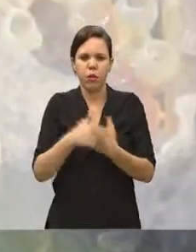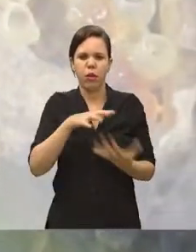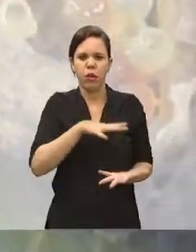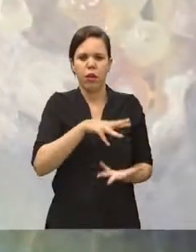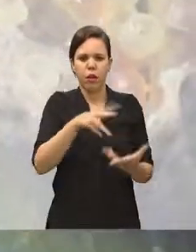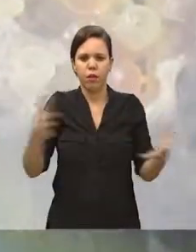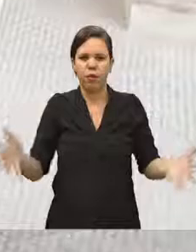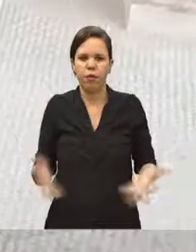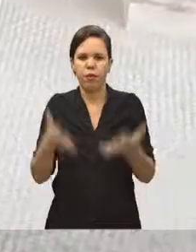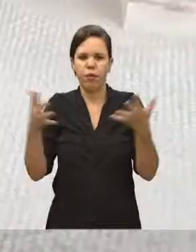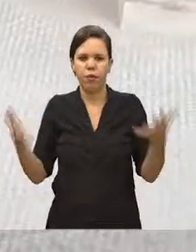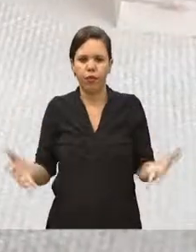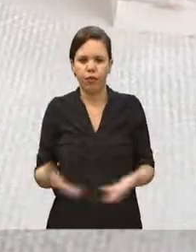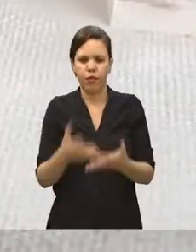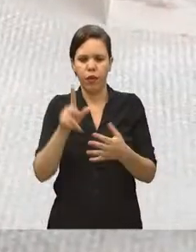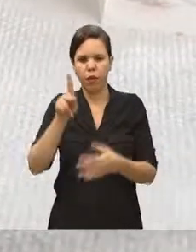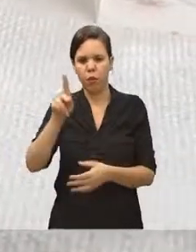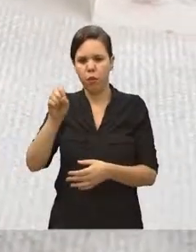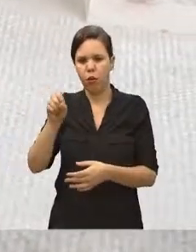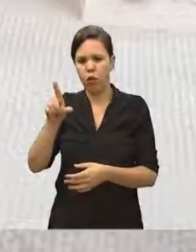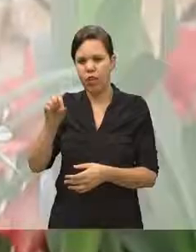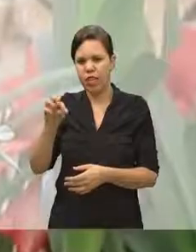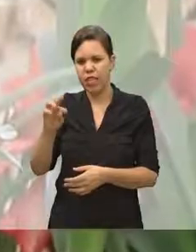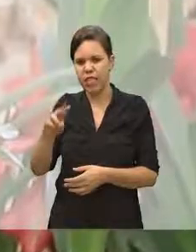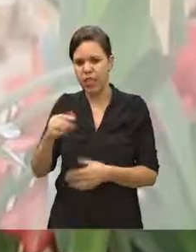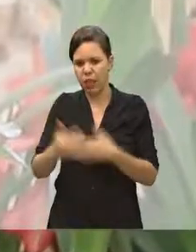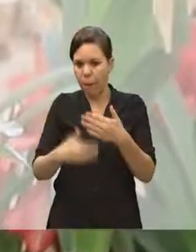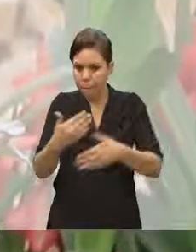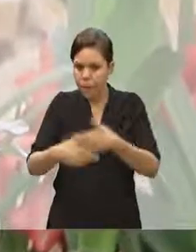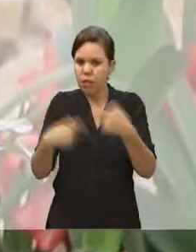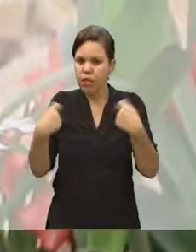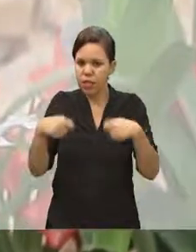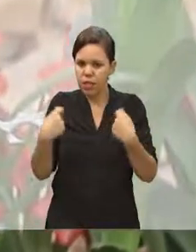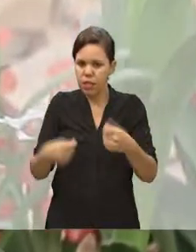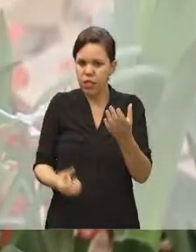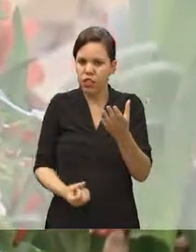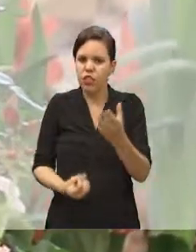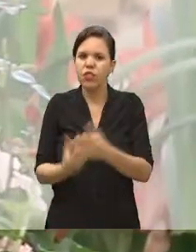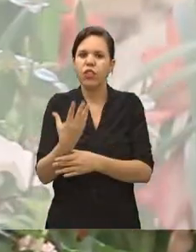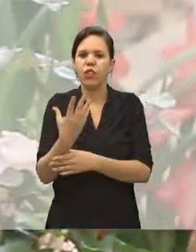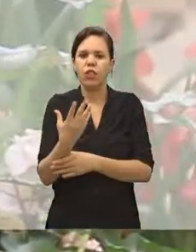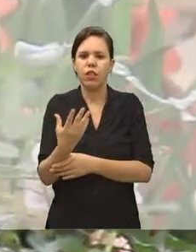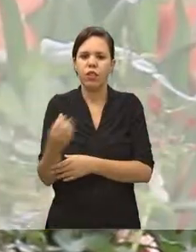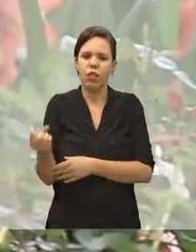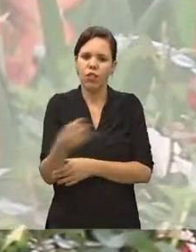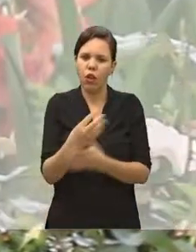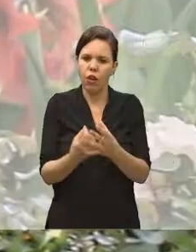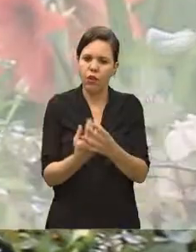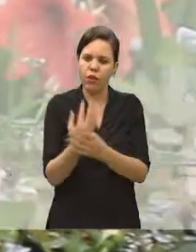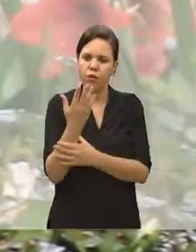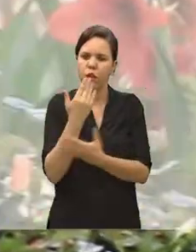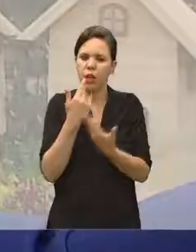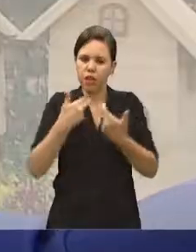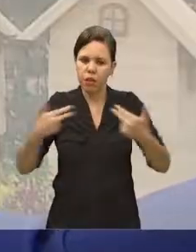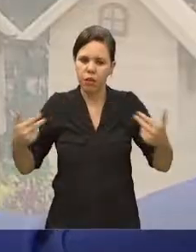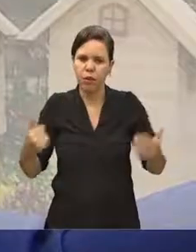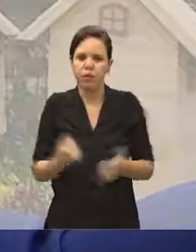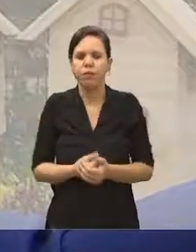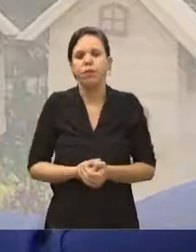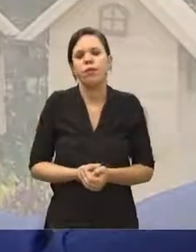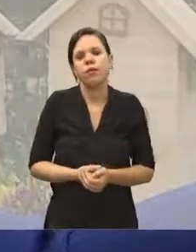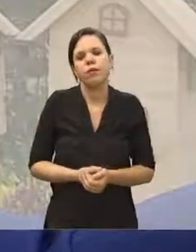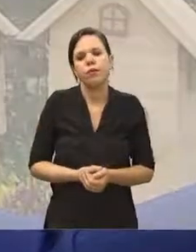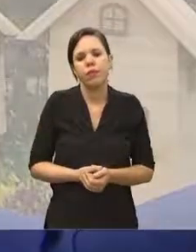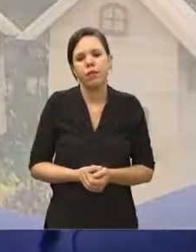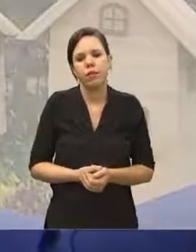de promover a polinização, processo necessário para o surgimento de novas plantas e alimentos.